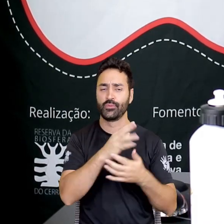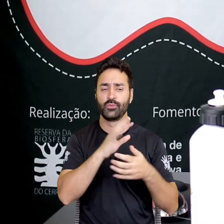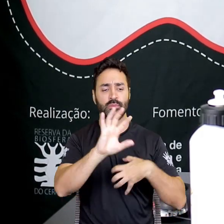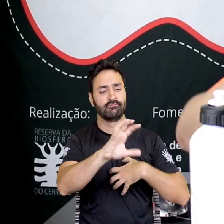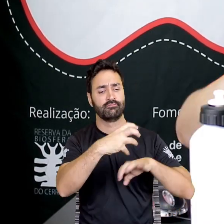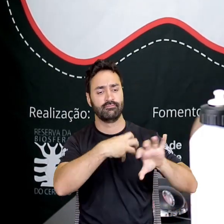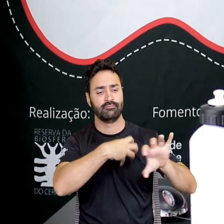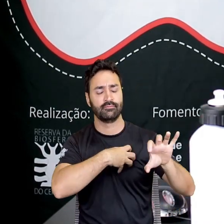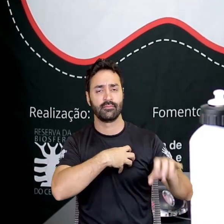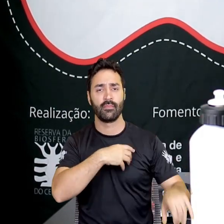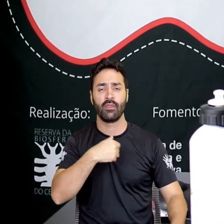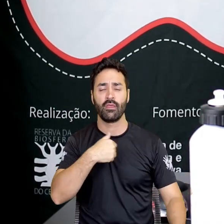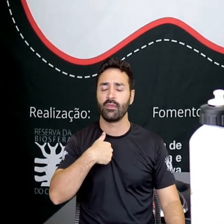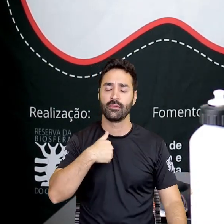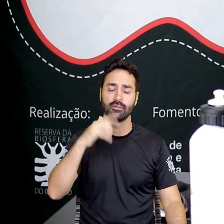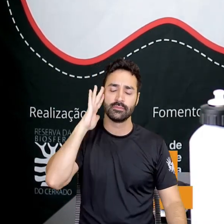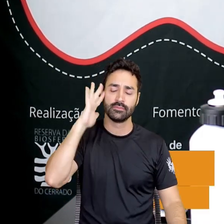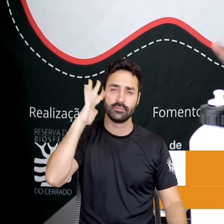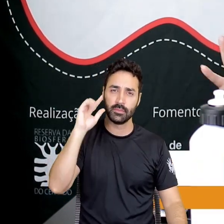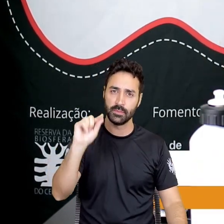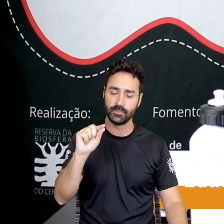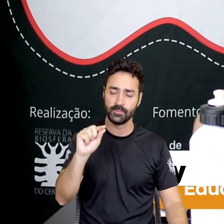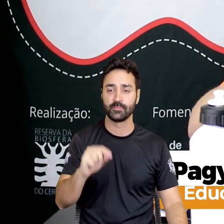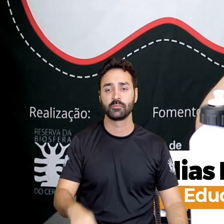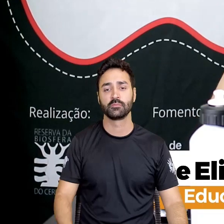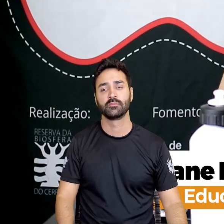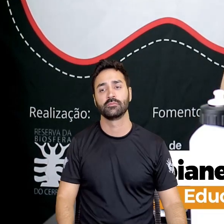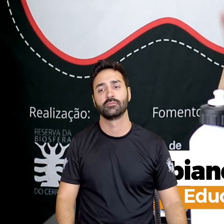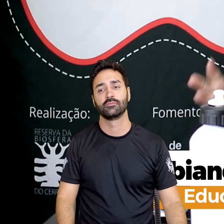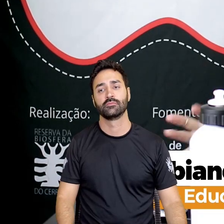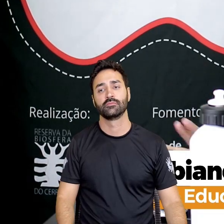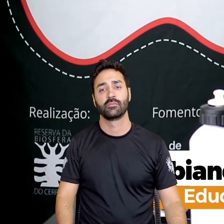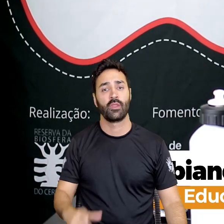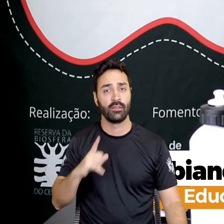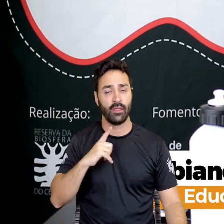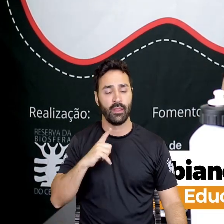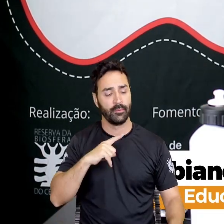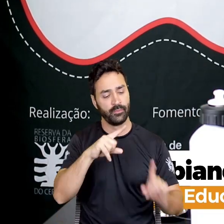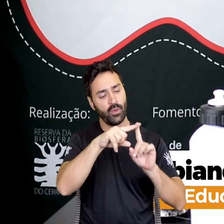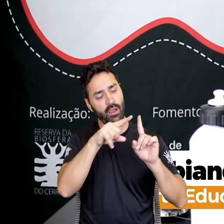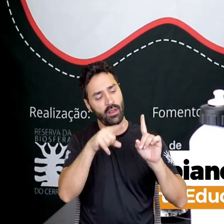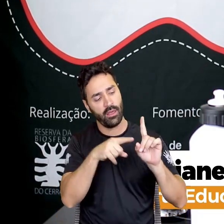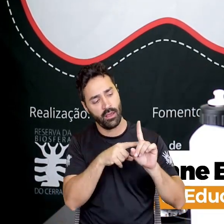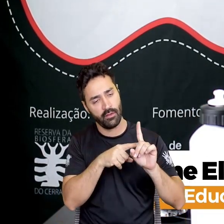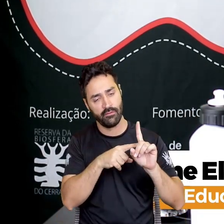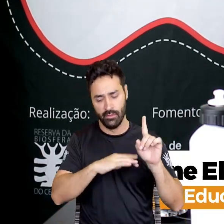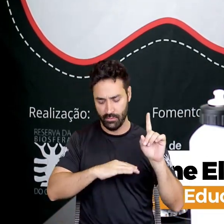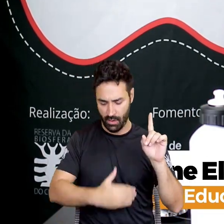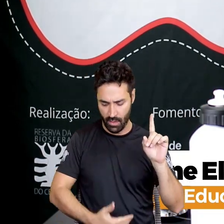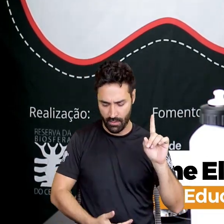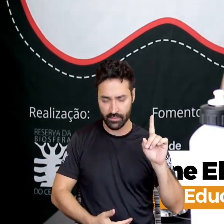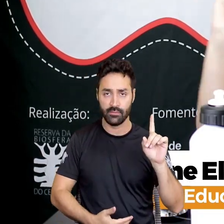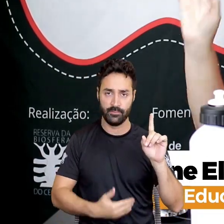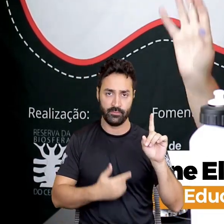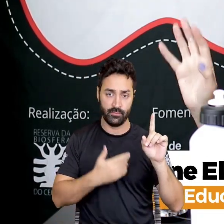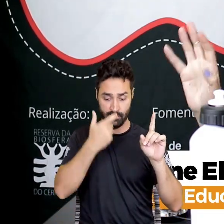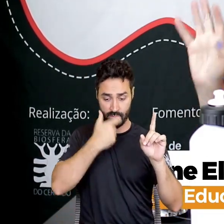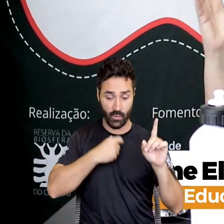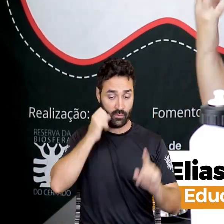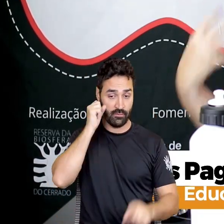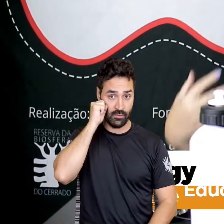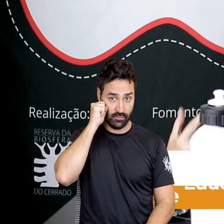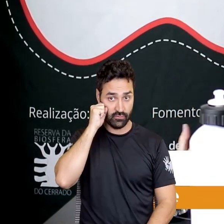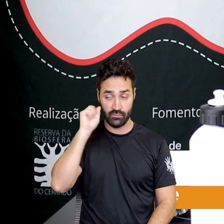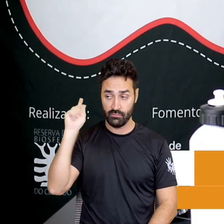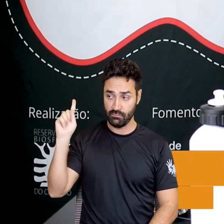assim, gente, imagina, a pessoa passa por uma gestação, uma mãe ouvinte, um